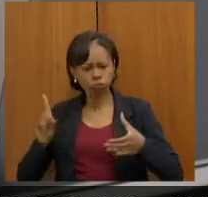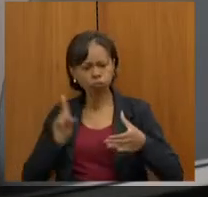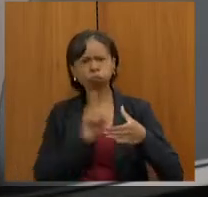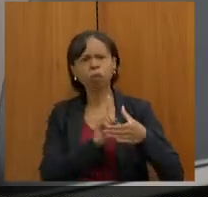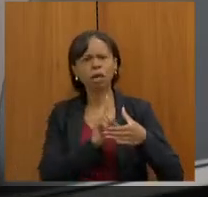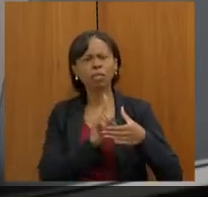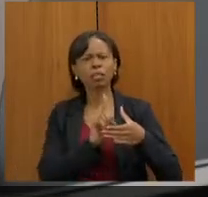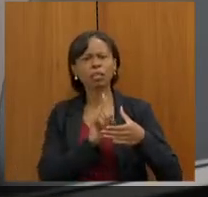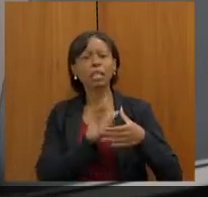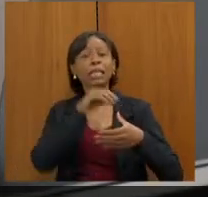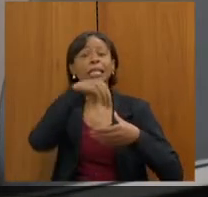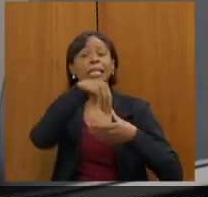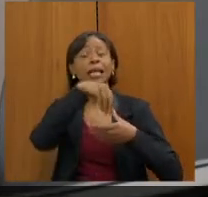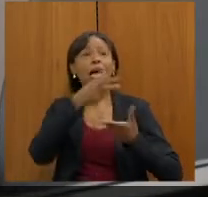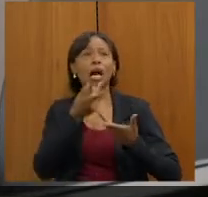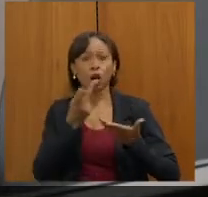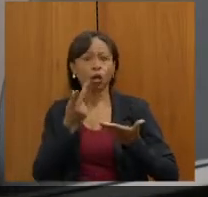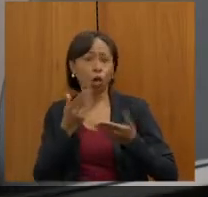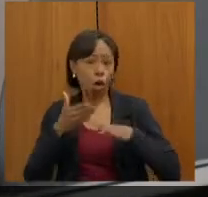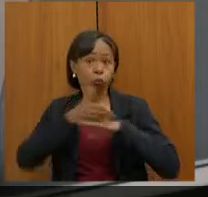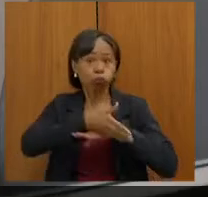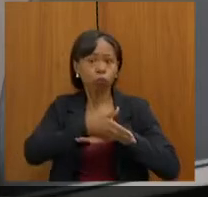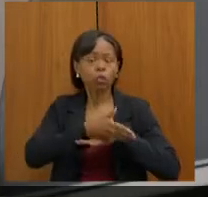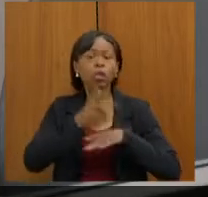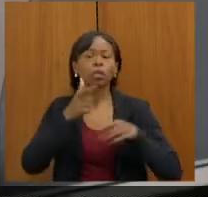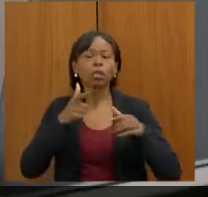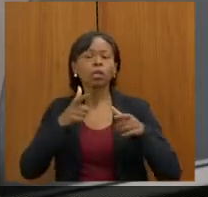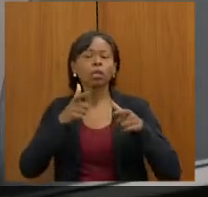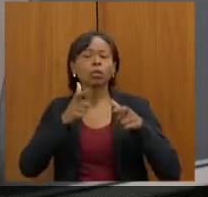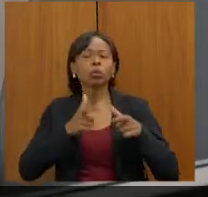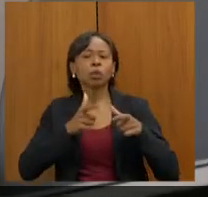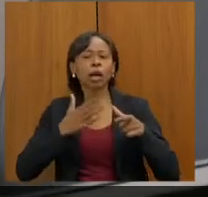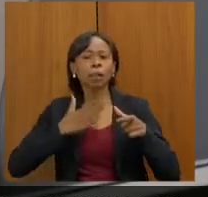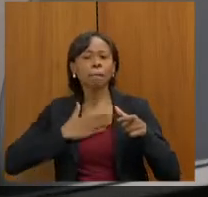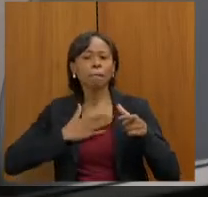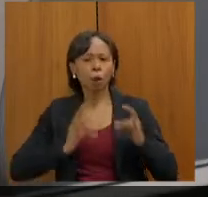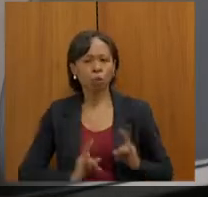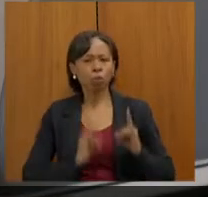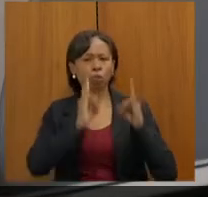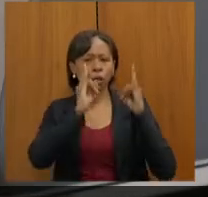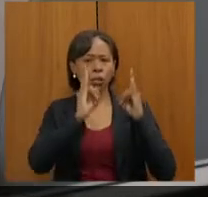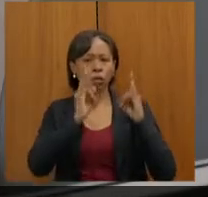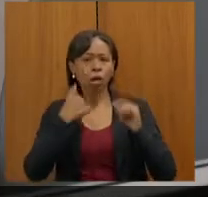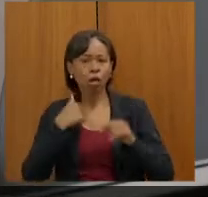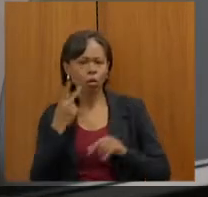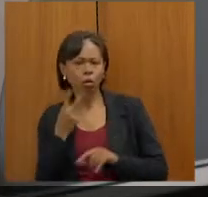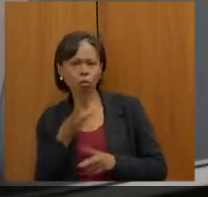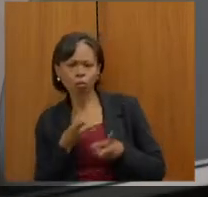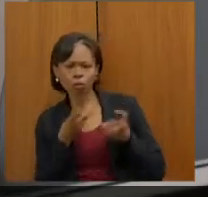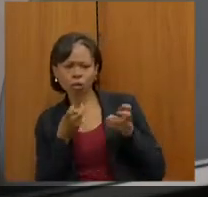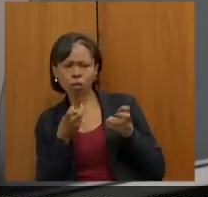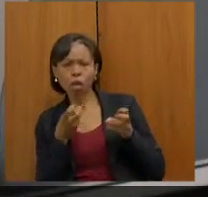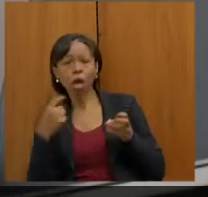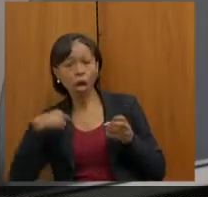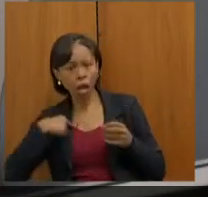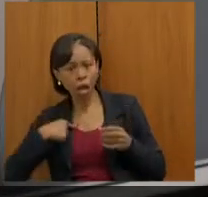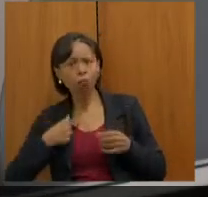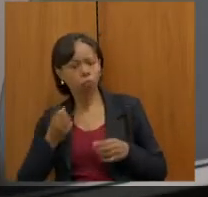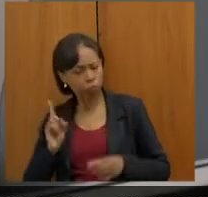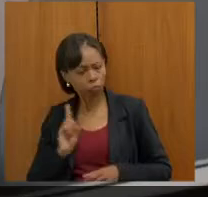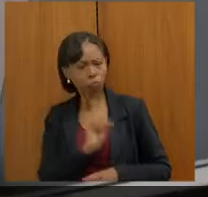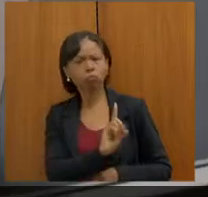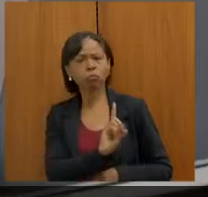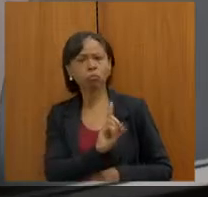já ocorreram no meu prédio eu prevendo que poderia acontecer alguma coisa eu tive que atuar e eu quis